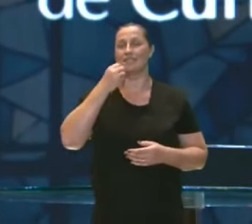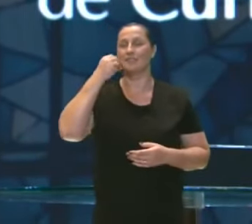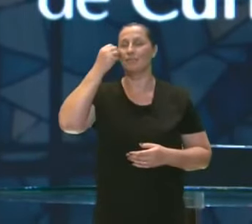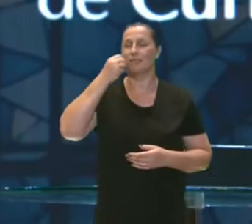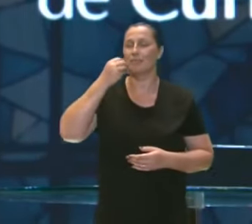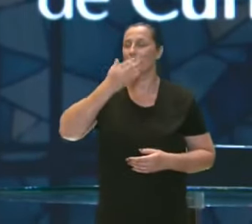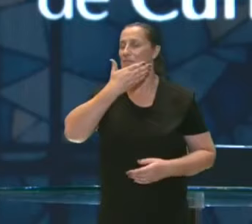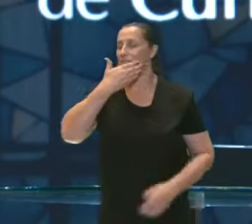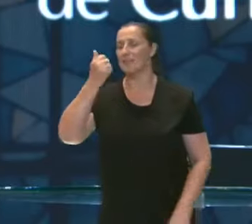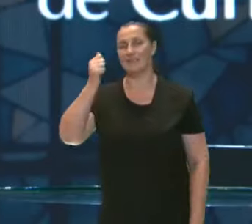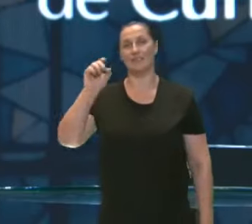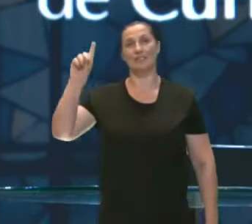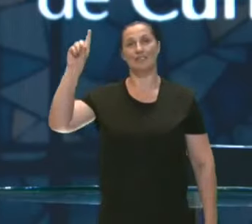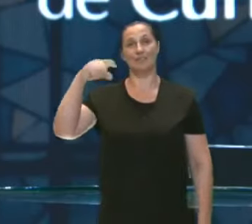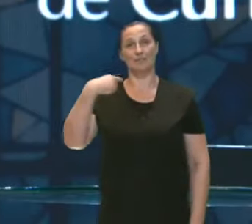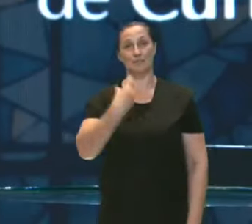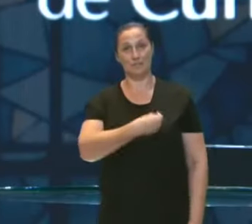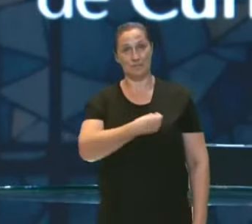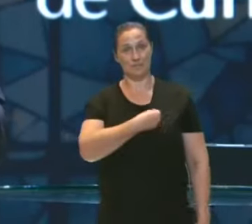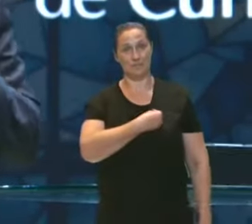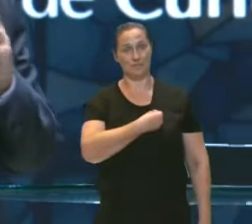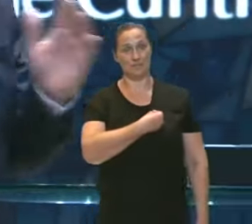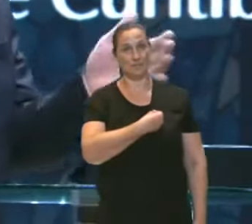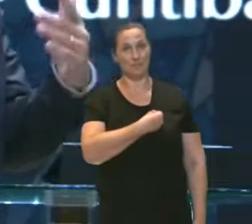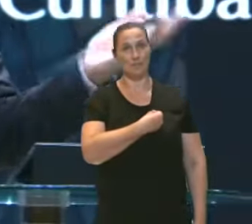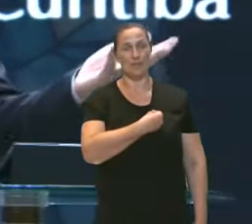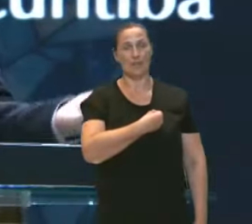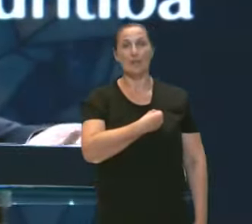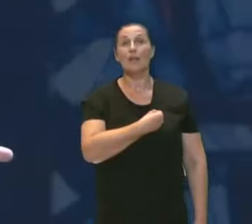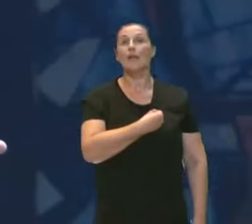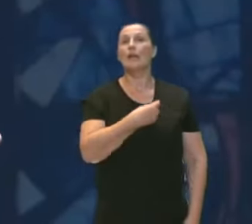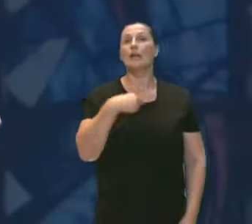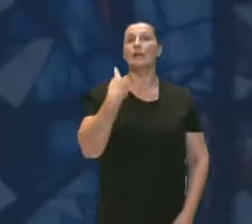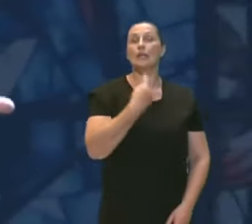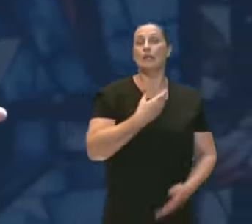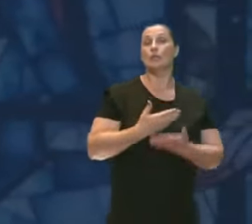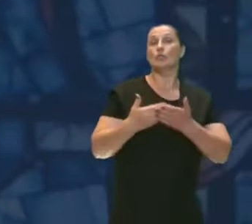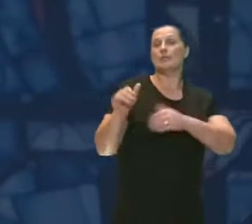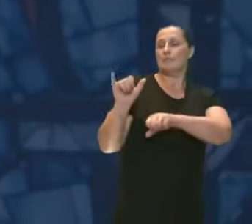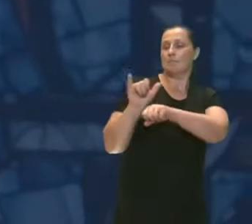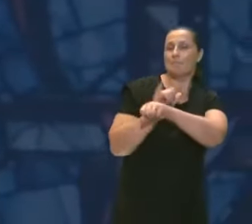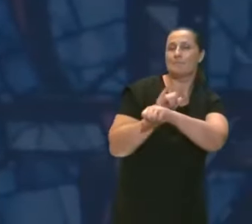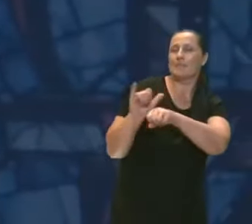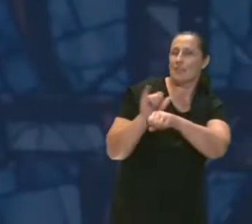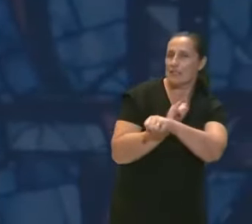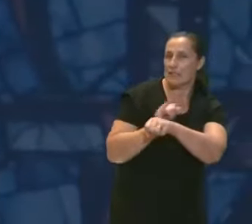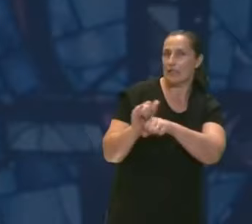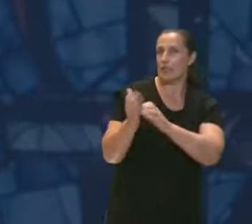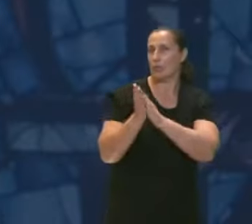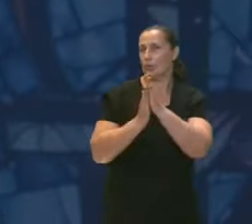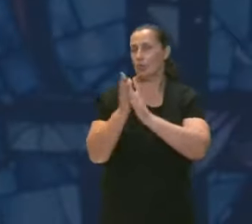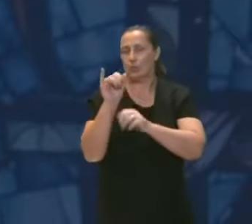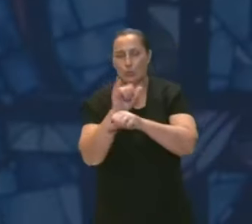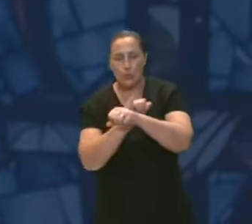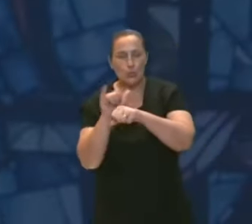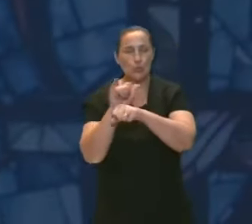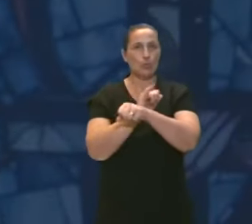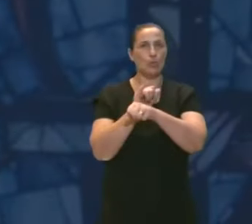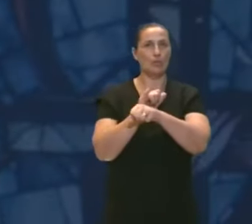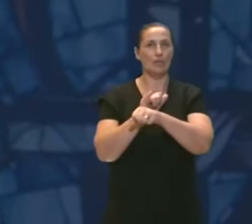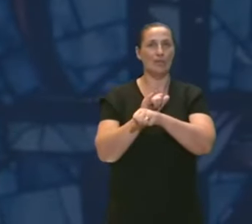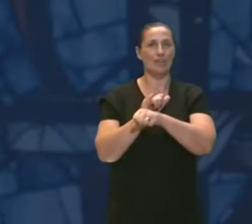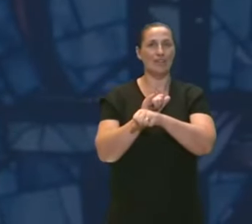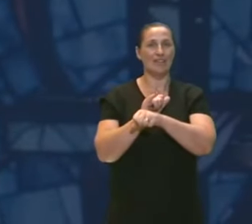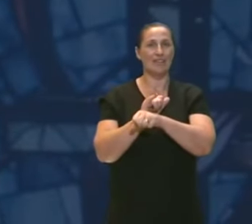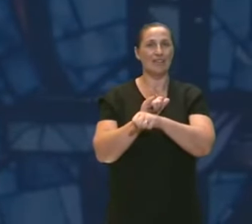de Deus para nós. E a gente fica montando as nossas estratégias ao invés de olhar para o outro